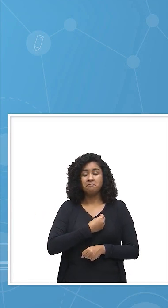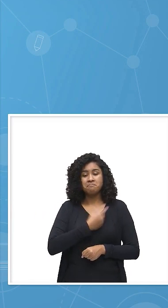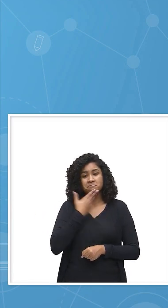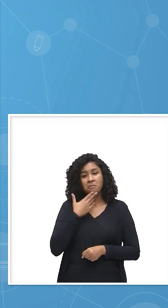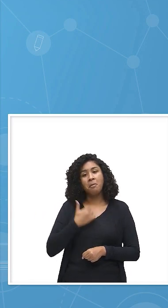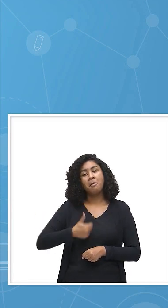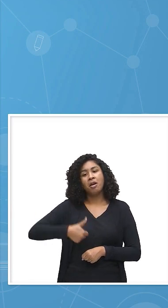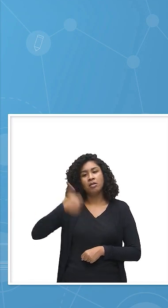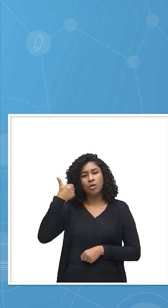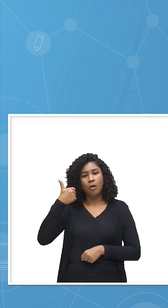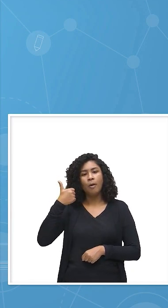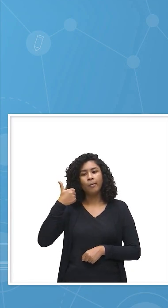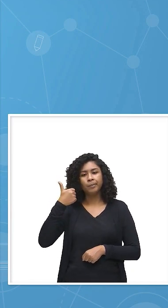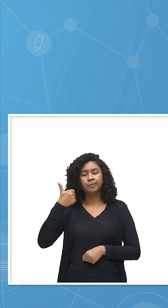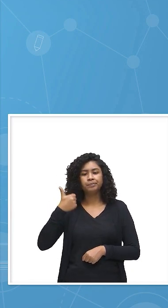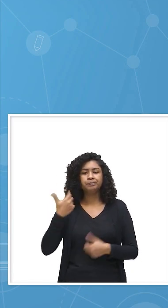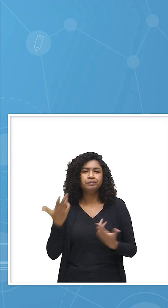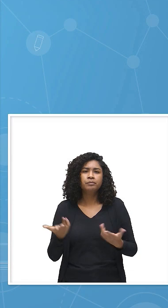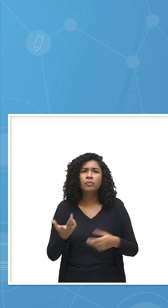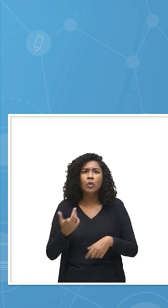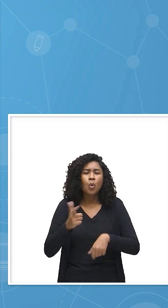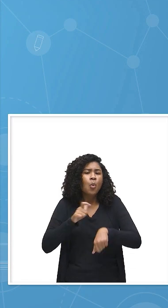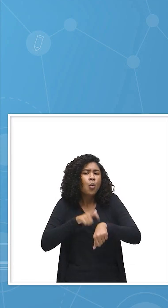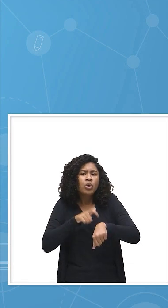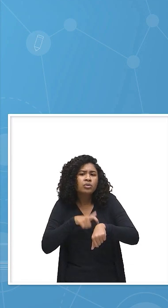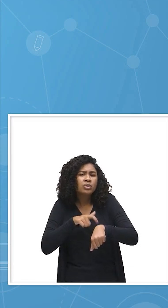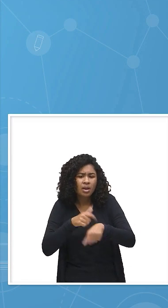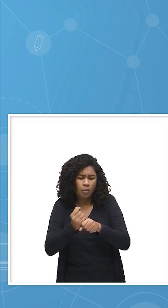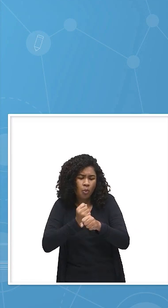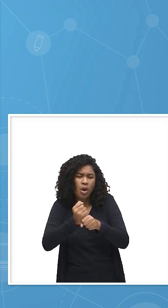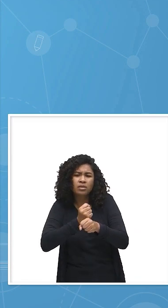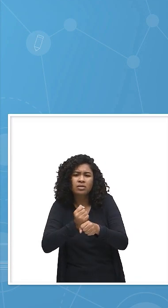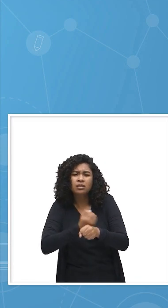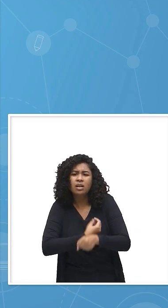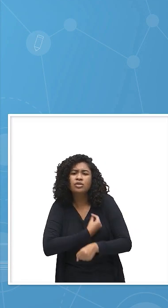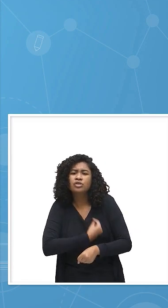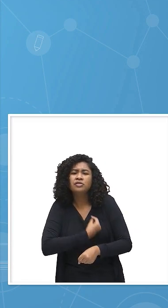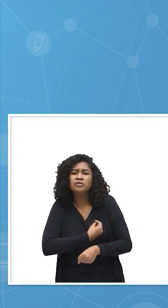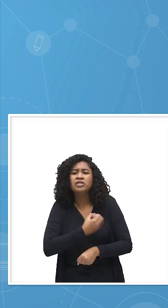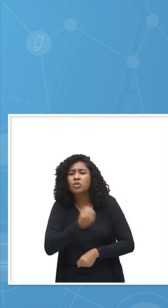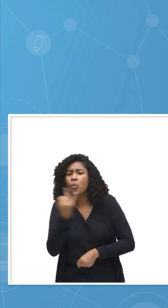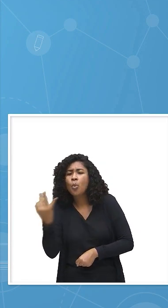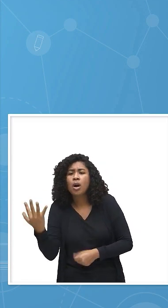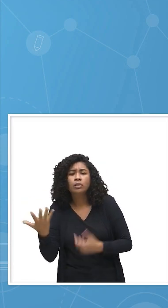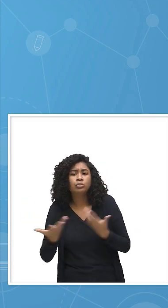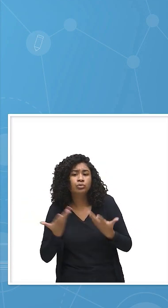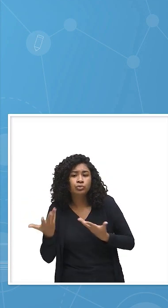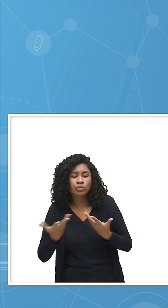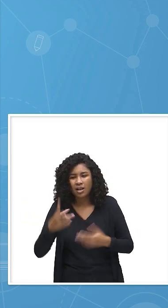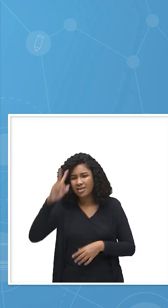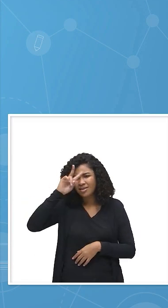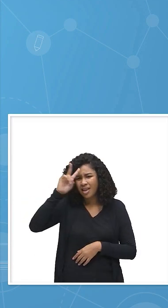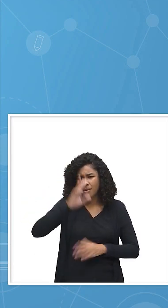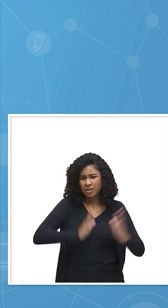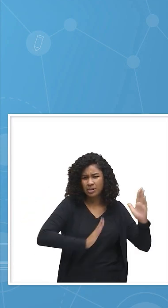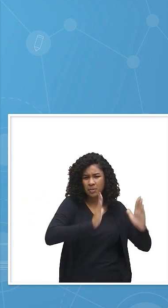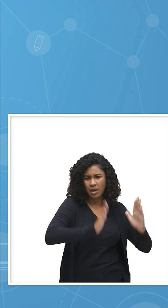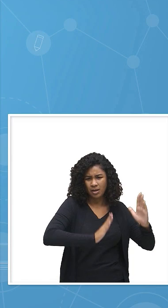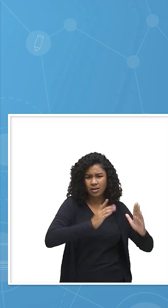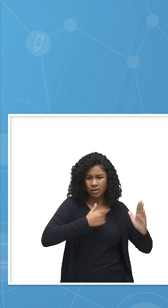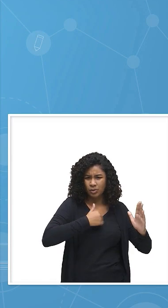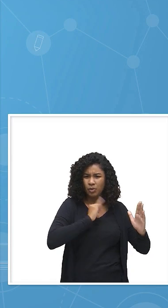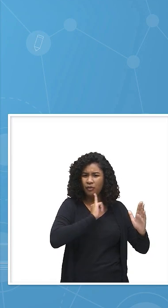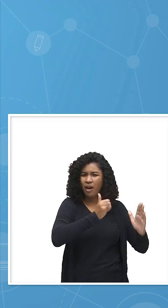vida, professora? Quanto tempo esses seres humanos vão viver? Lembram que eu falei que lá no Paleolítico ele chegava a viver até os